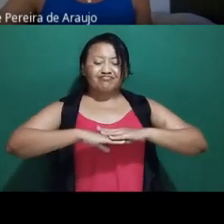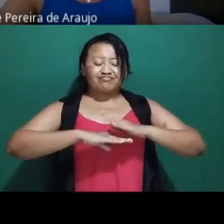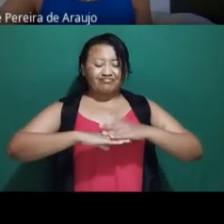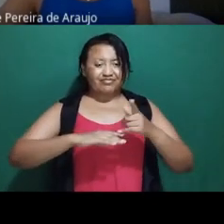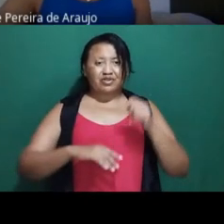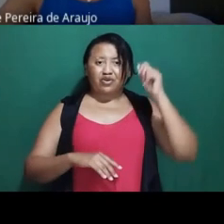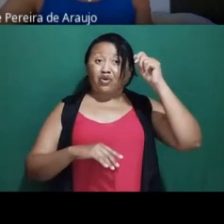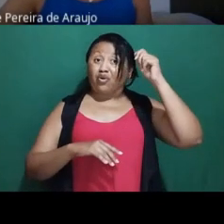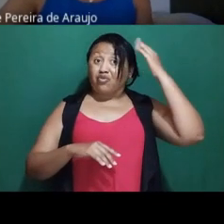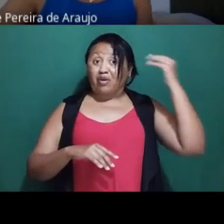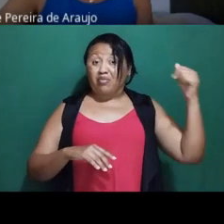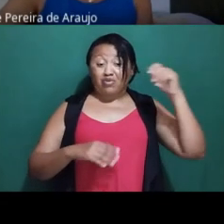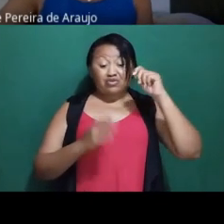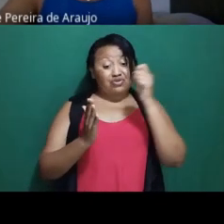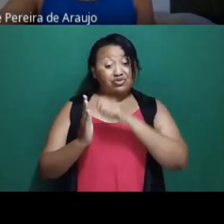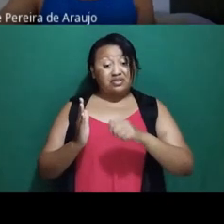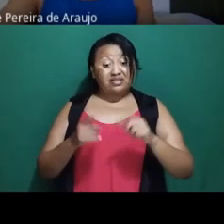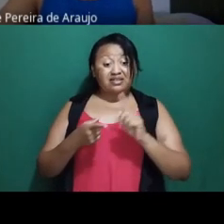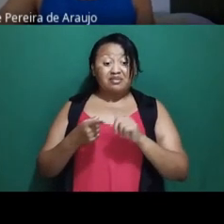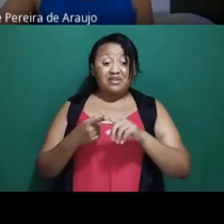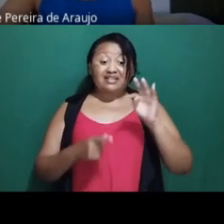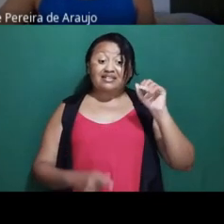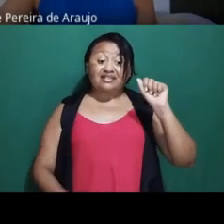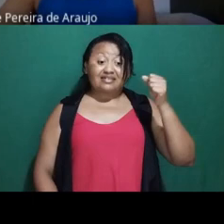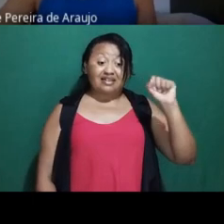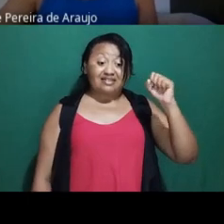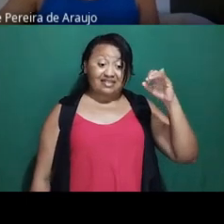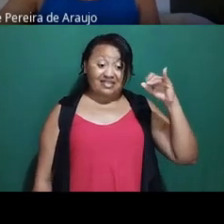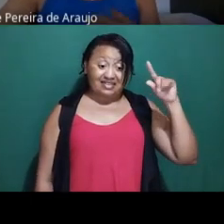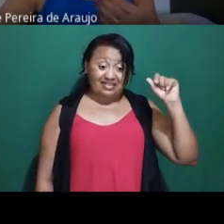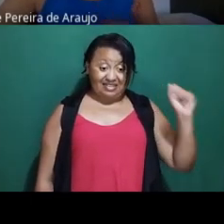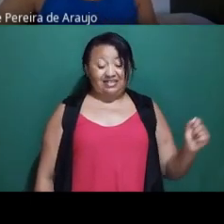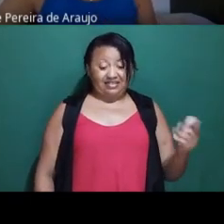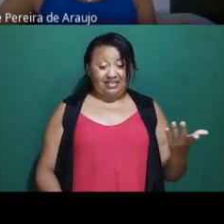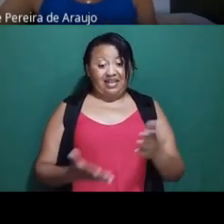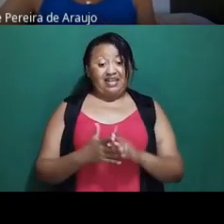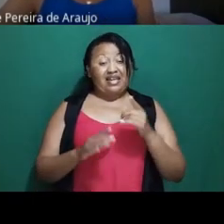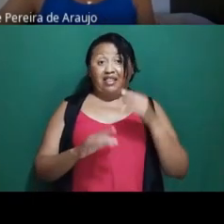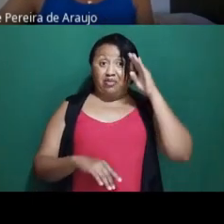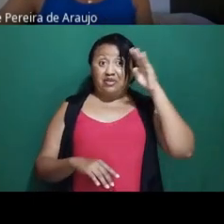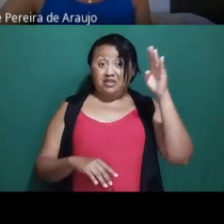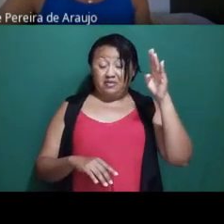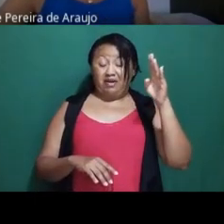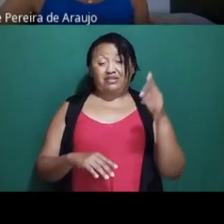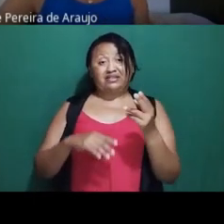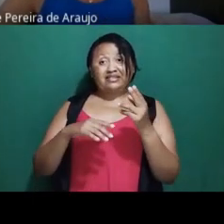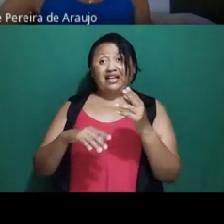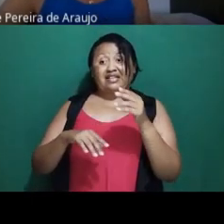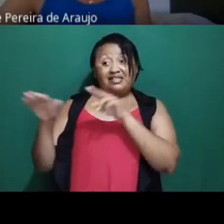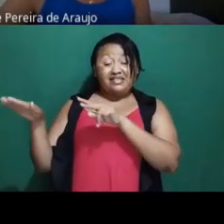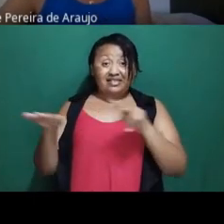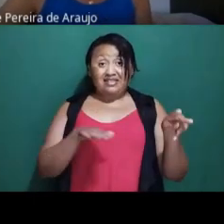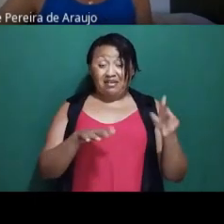mundano e a obra Tarsila do Amaral que é uma das um dos principais expoentes da Semana de Arte Moderna